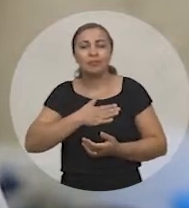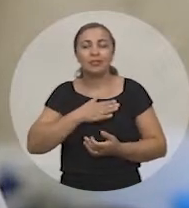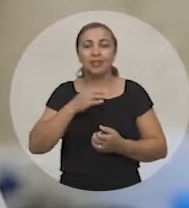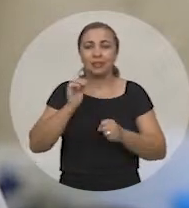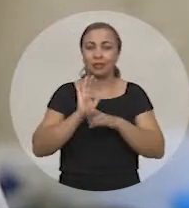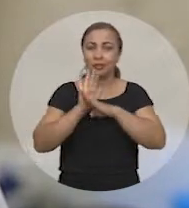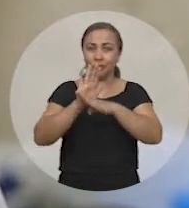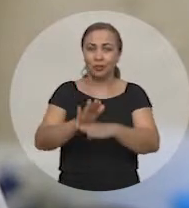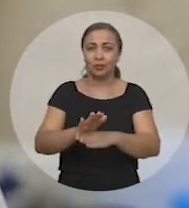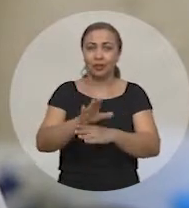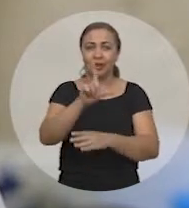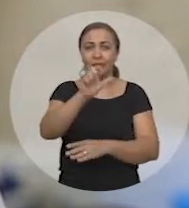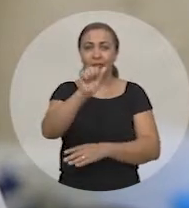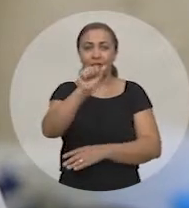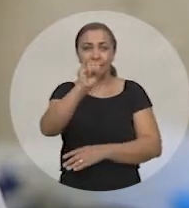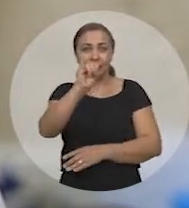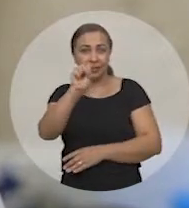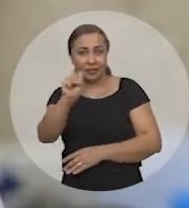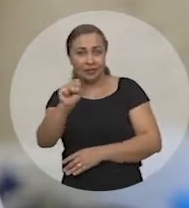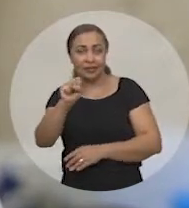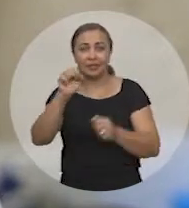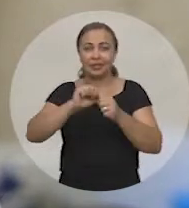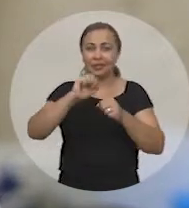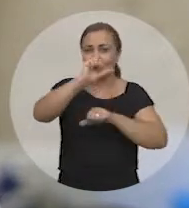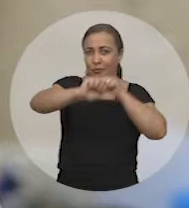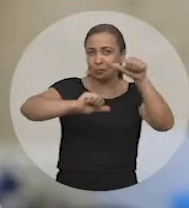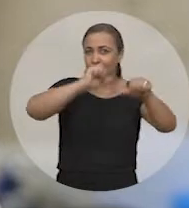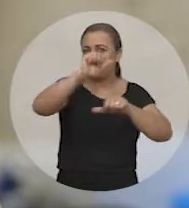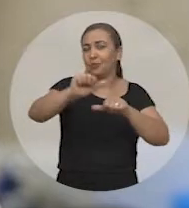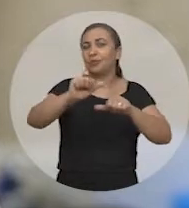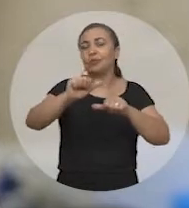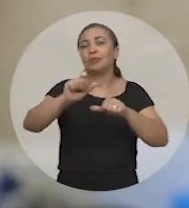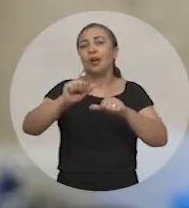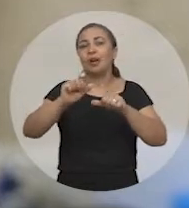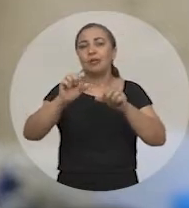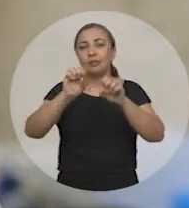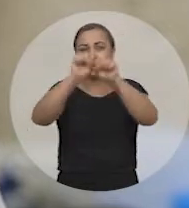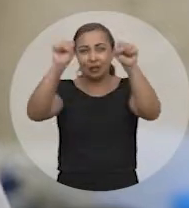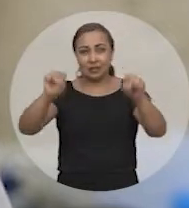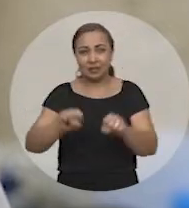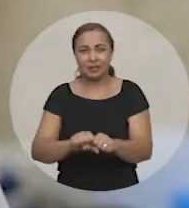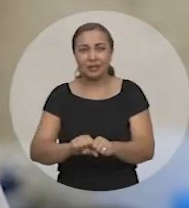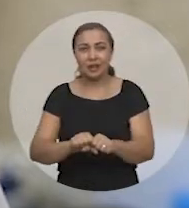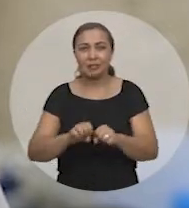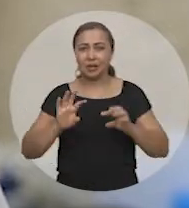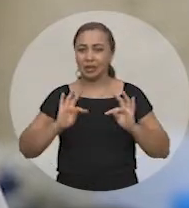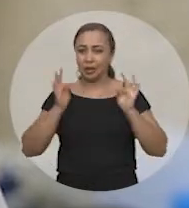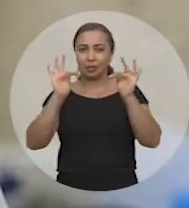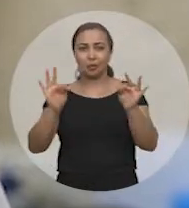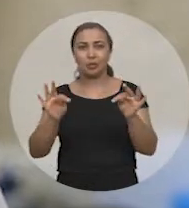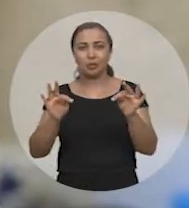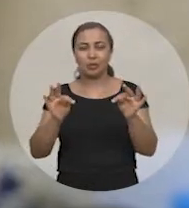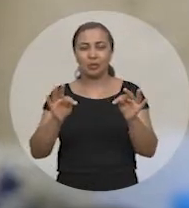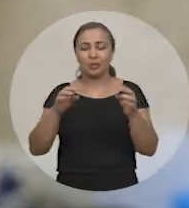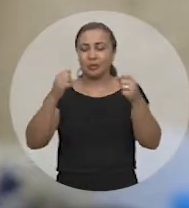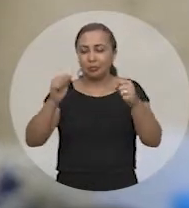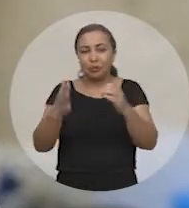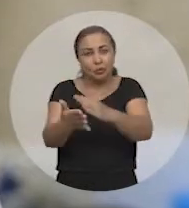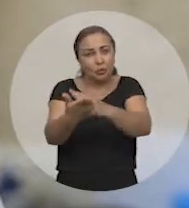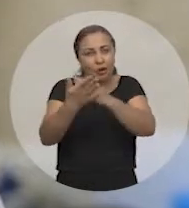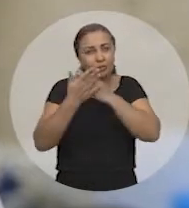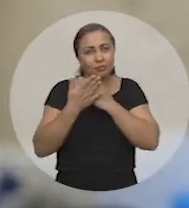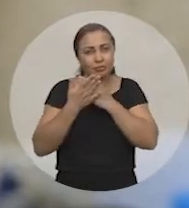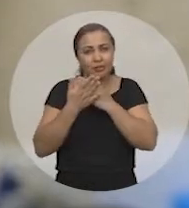de poder contar com o apoio do Laís né desenvolveu o sistema de regulação é com a nossa